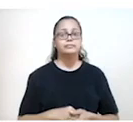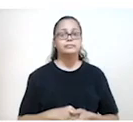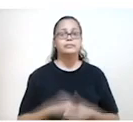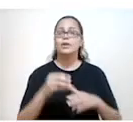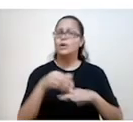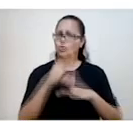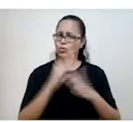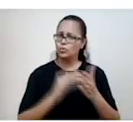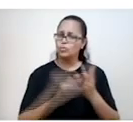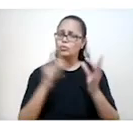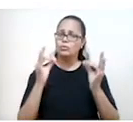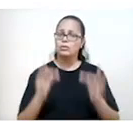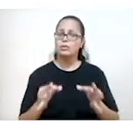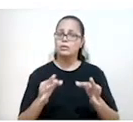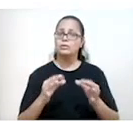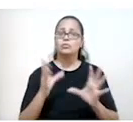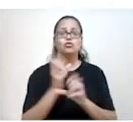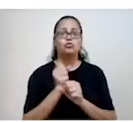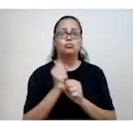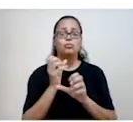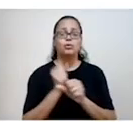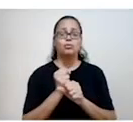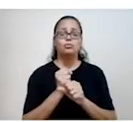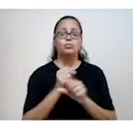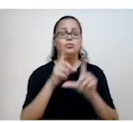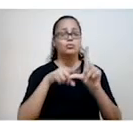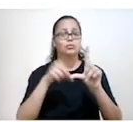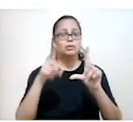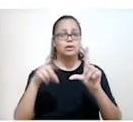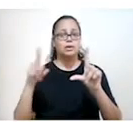todos esses pontos vão dar certo aqui no gráfico.